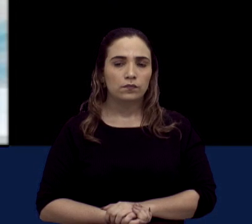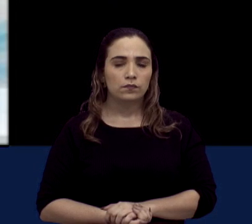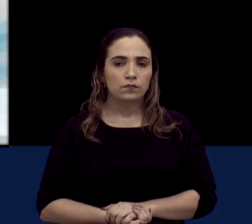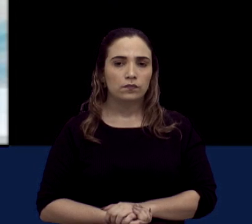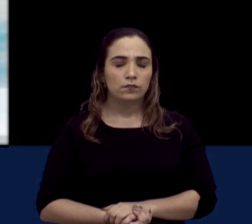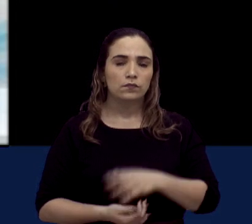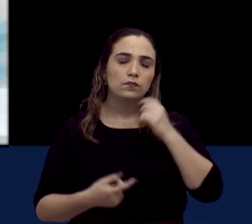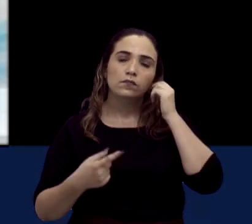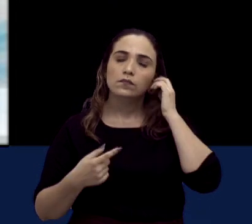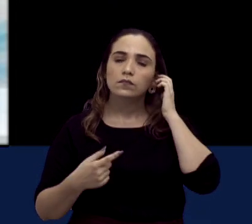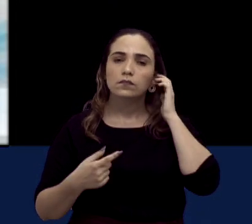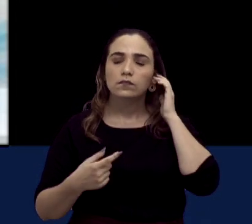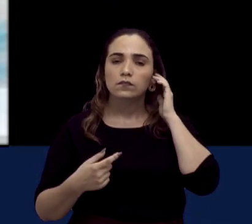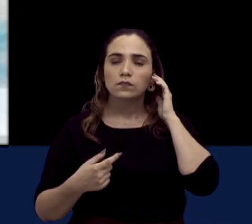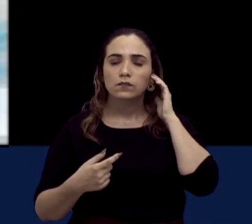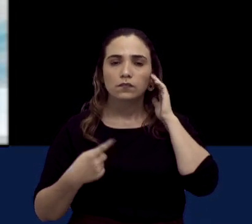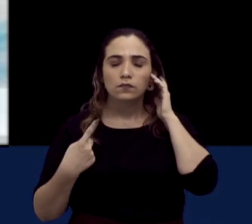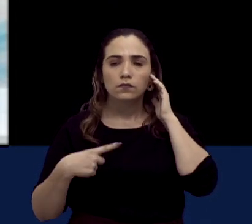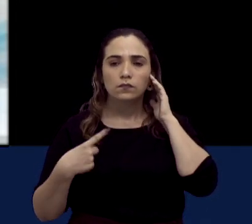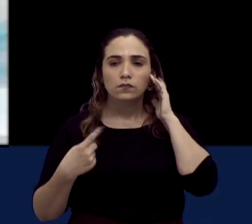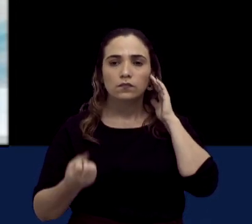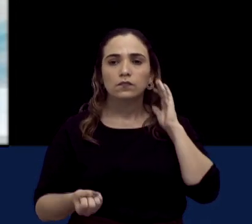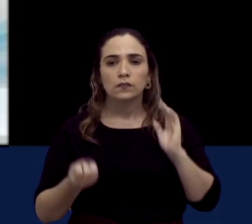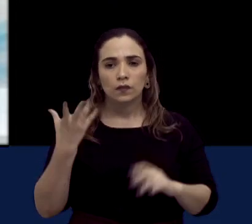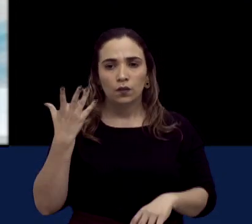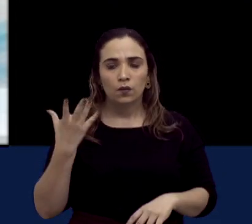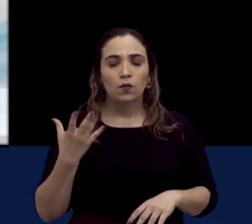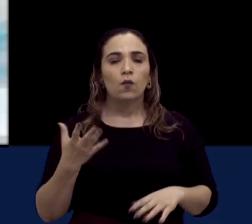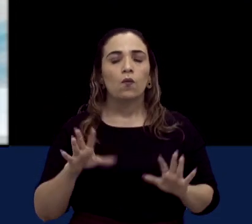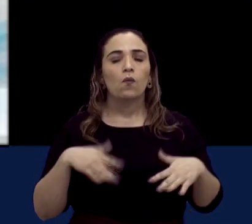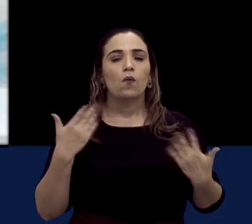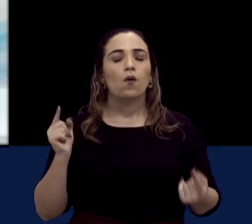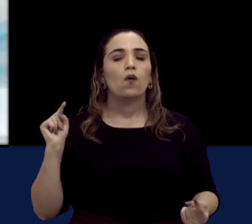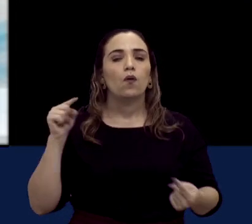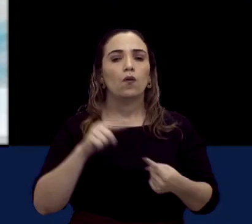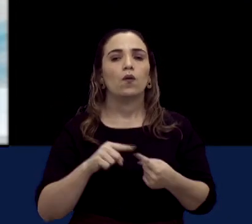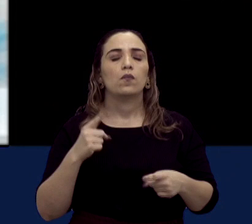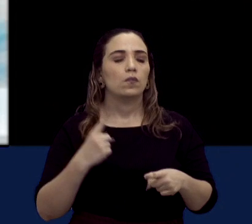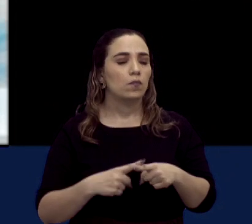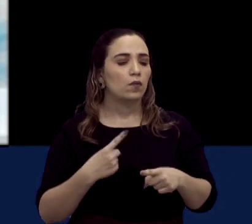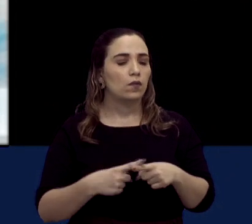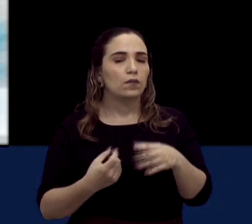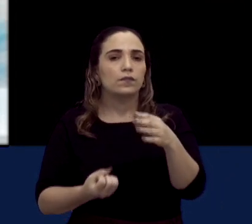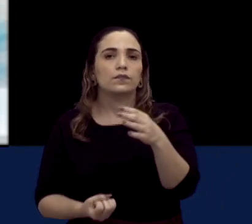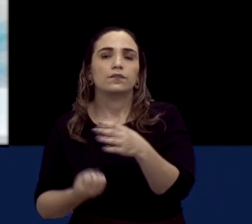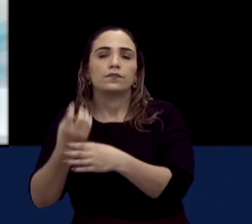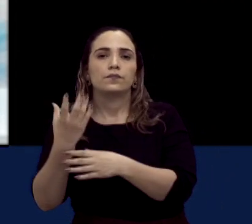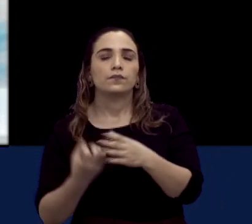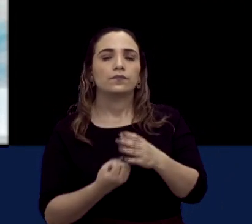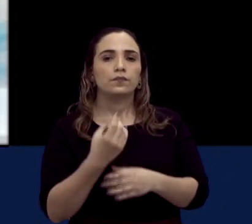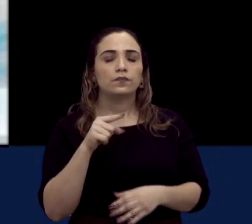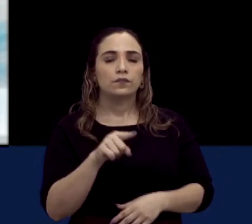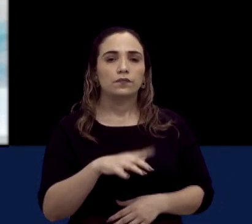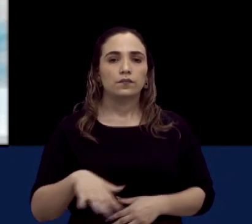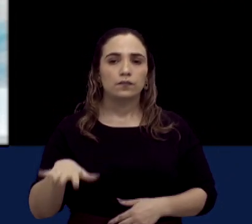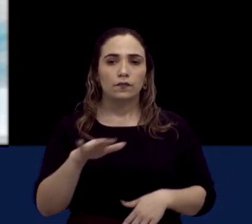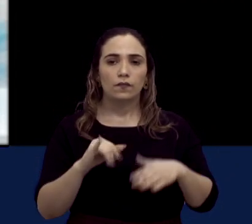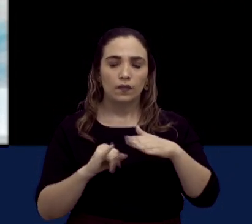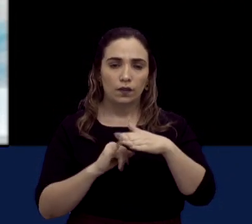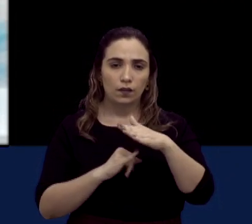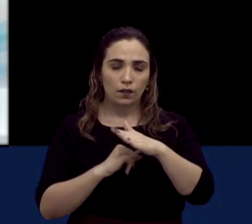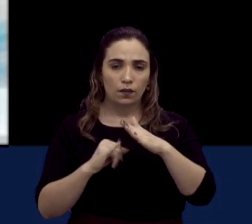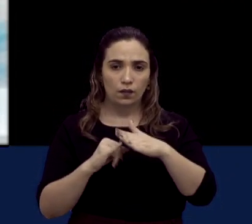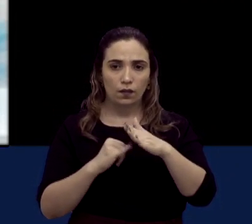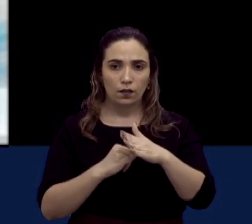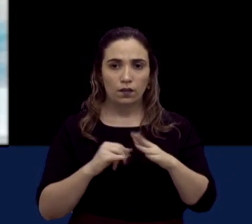E por que ele criou essas instituições, né? Qual era a justificativa da criação dessas instituições, como é